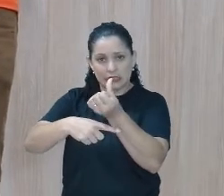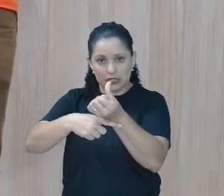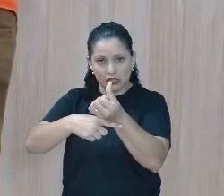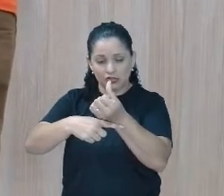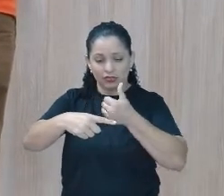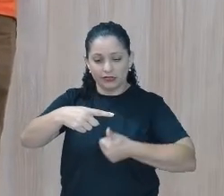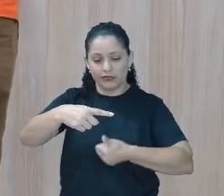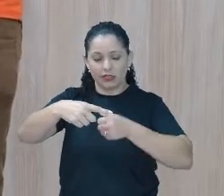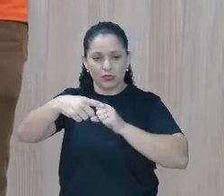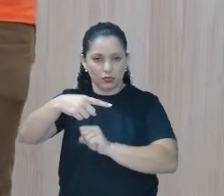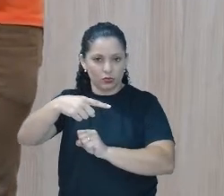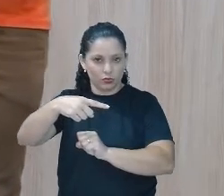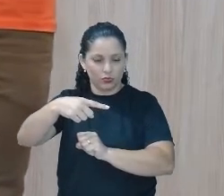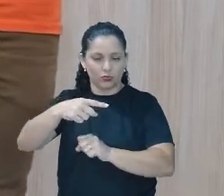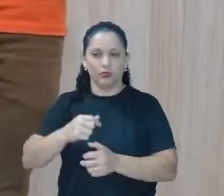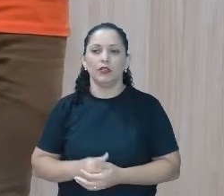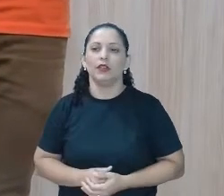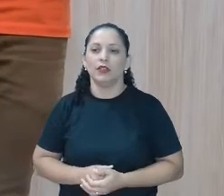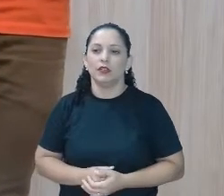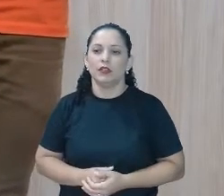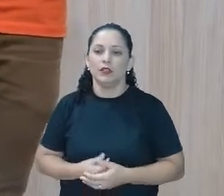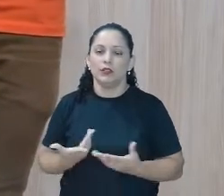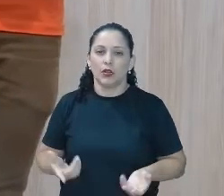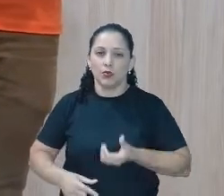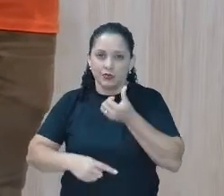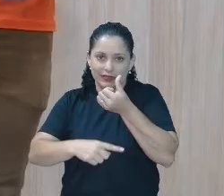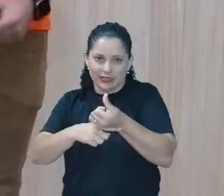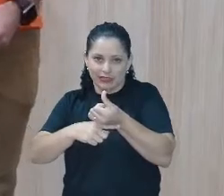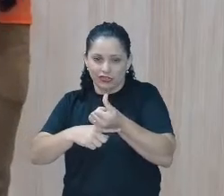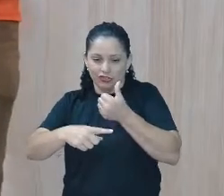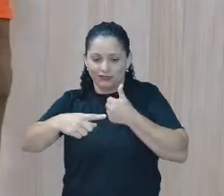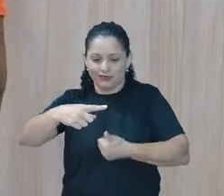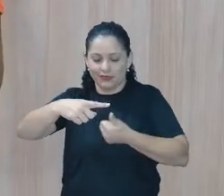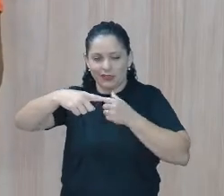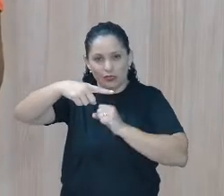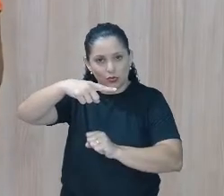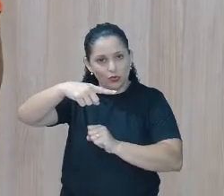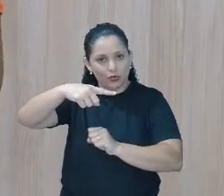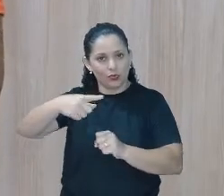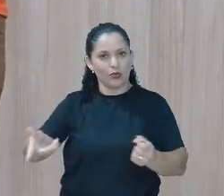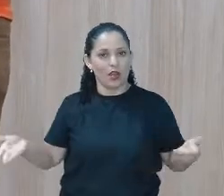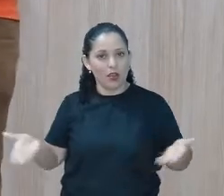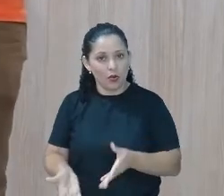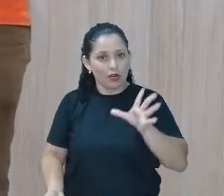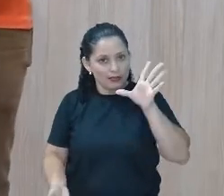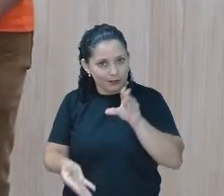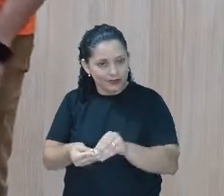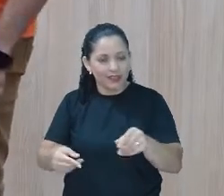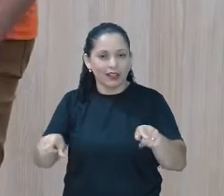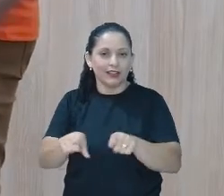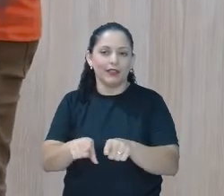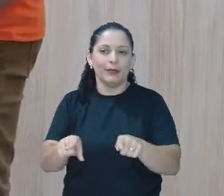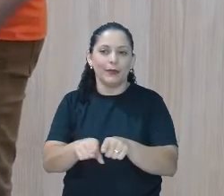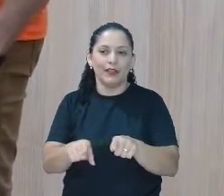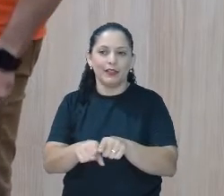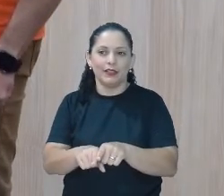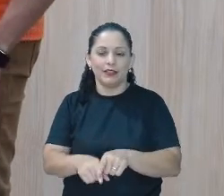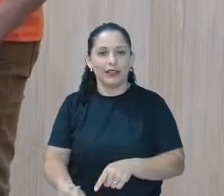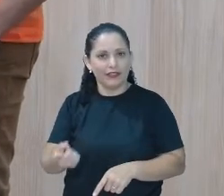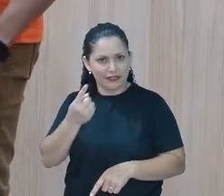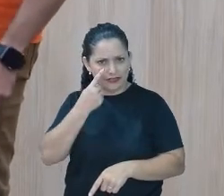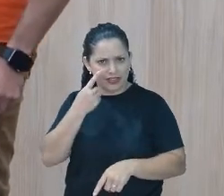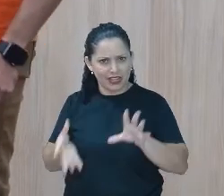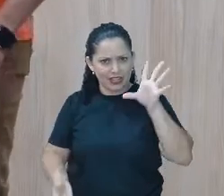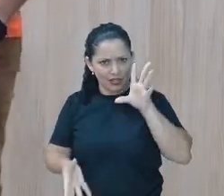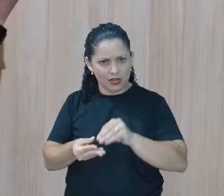18avos, tá? A razão 6 está para 18. E vamos simplificar também essa razão. Note que dá para a